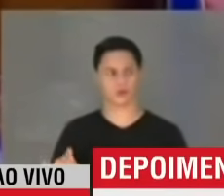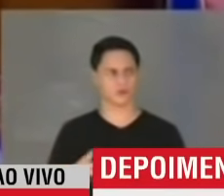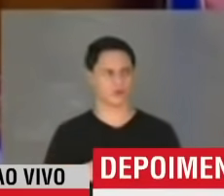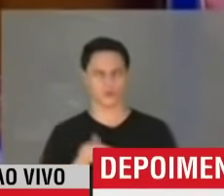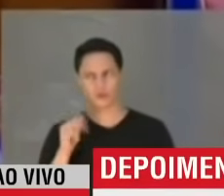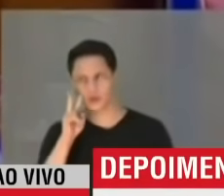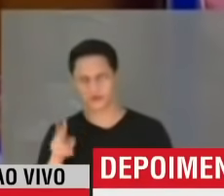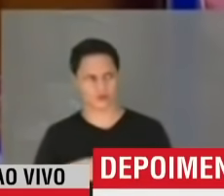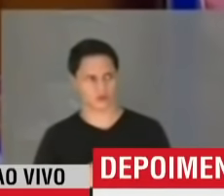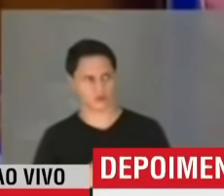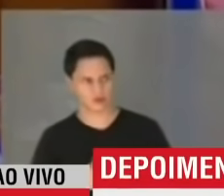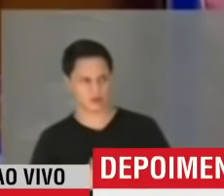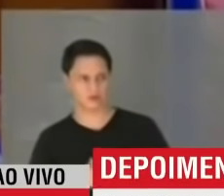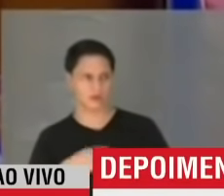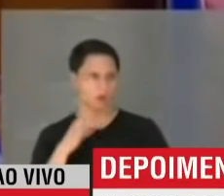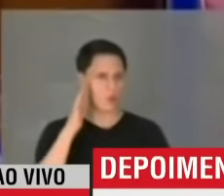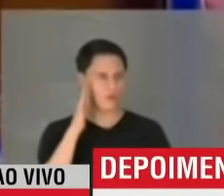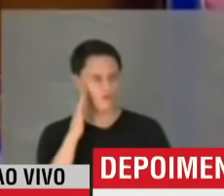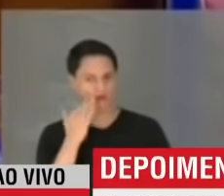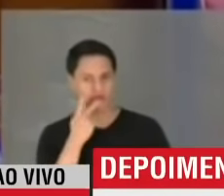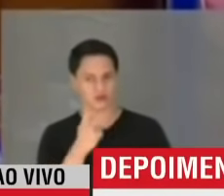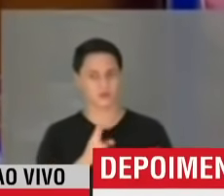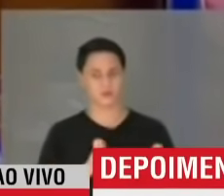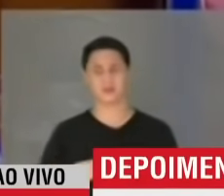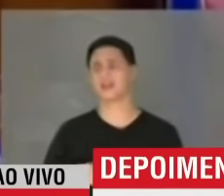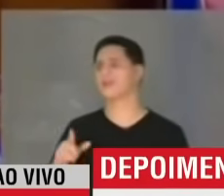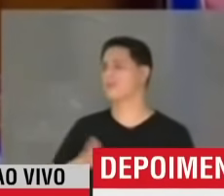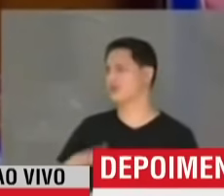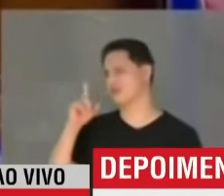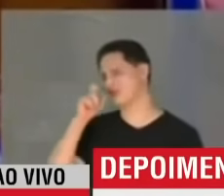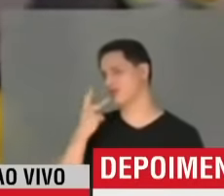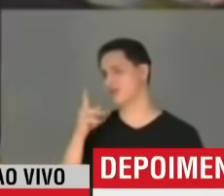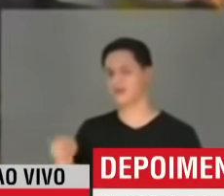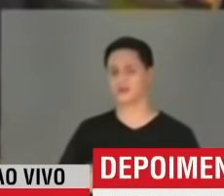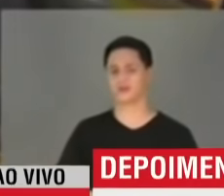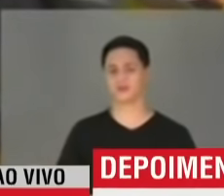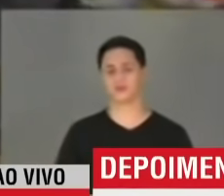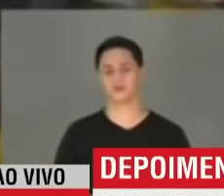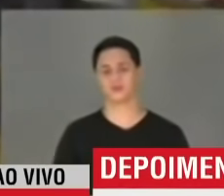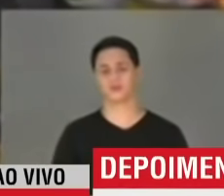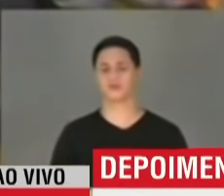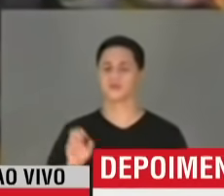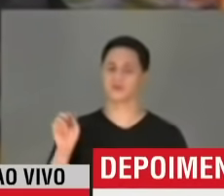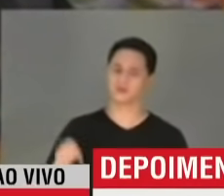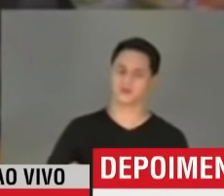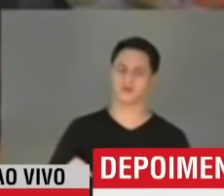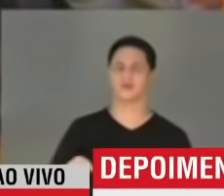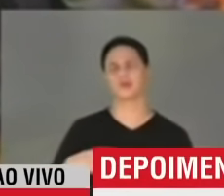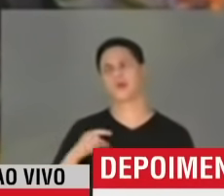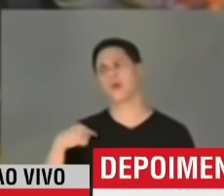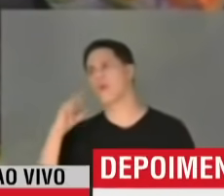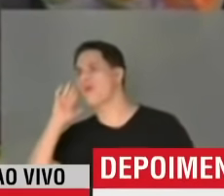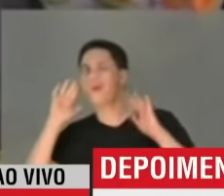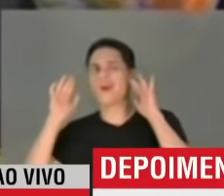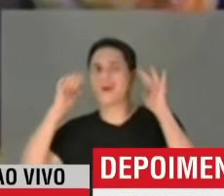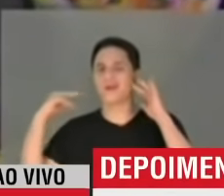conduta? Aí já é mais complicado dizer isso para o senhor. Sim, a gente ouviu falar, minha preocupação